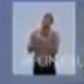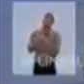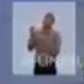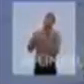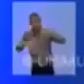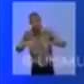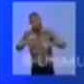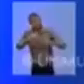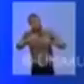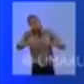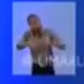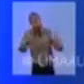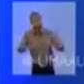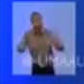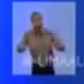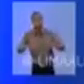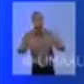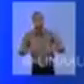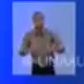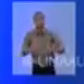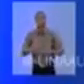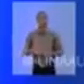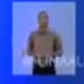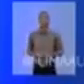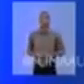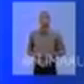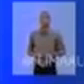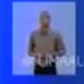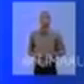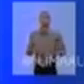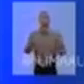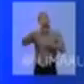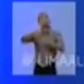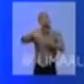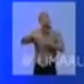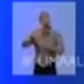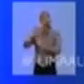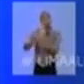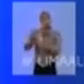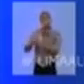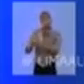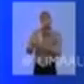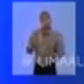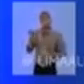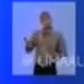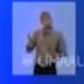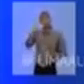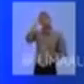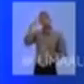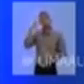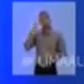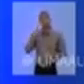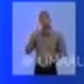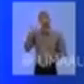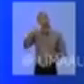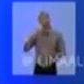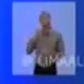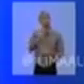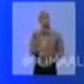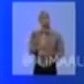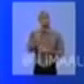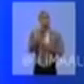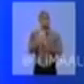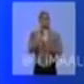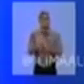agora pede voto? E eu quero também trazer aqui uma outra informação. Candidato Pedro Paulo, sou o próximo a perguntar, pode ficar por aqui. Agora, a TV Globo